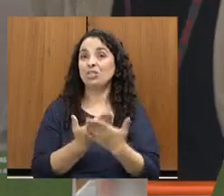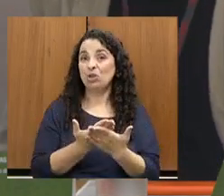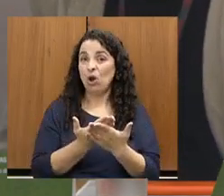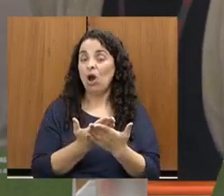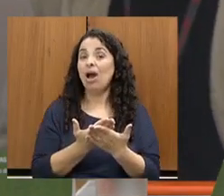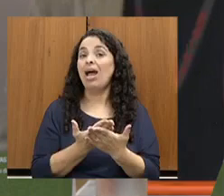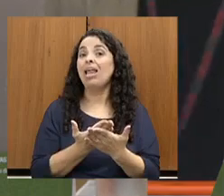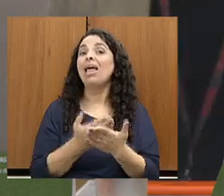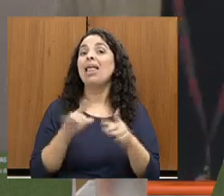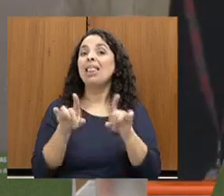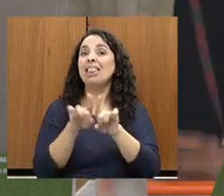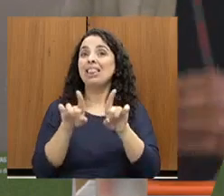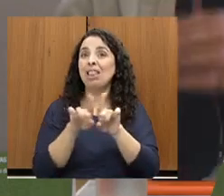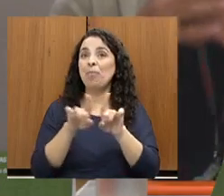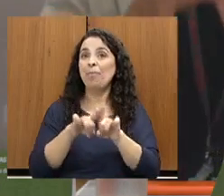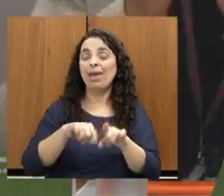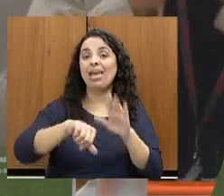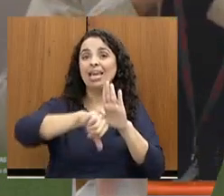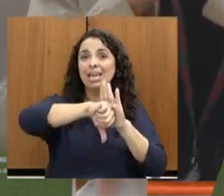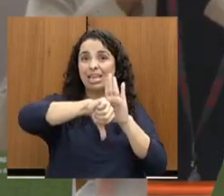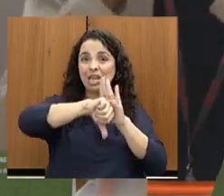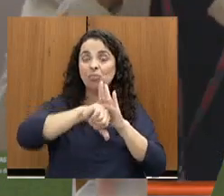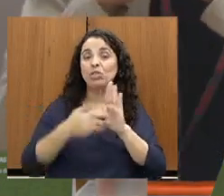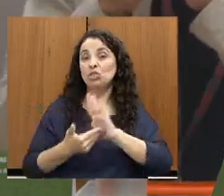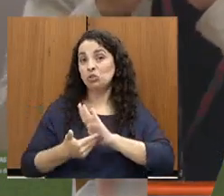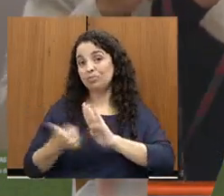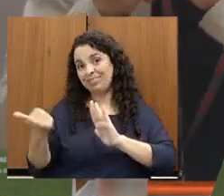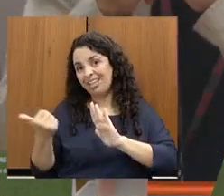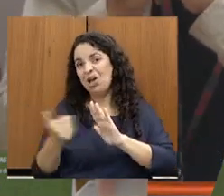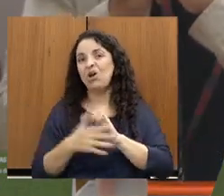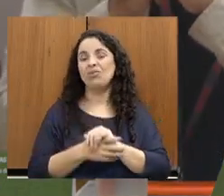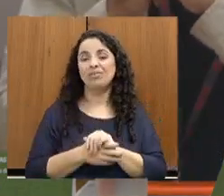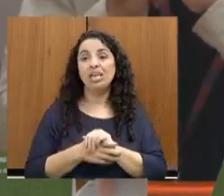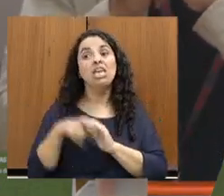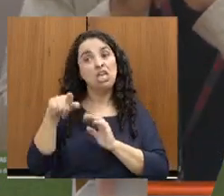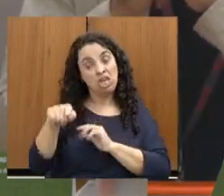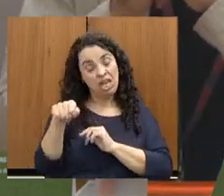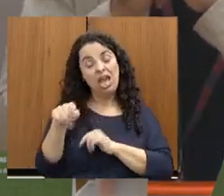e o adolescente, no meu entendimento, comete ato infracional.